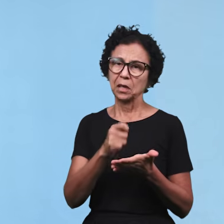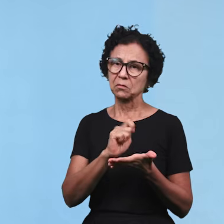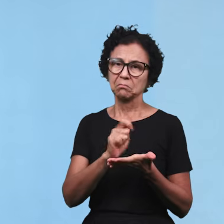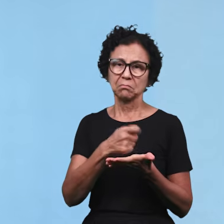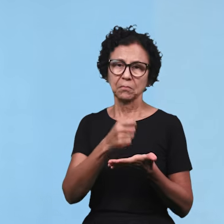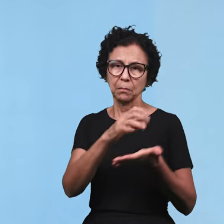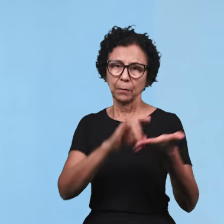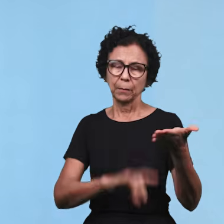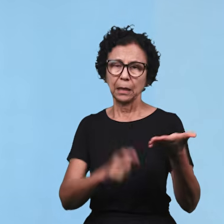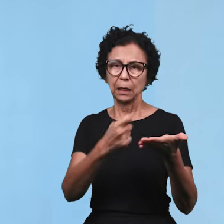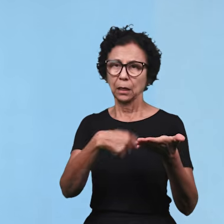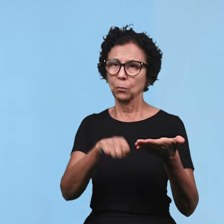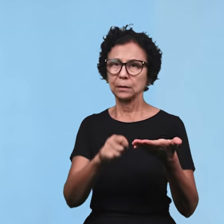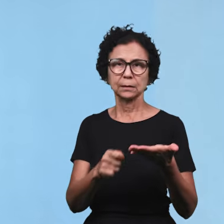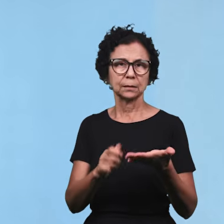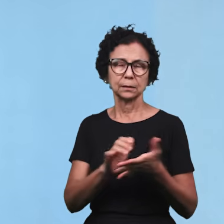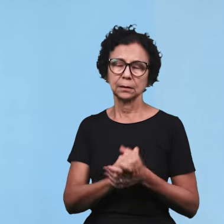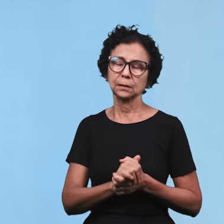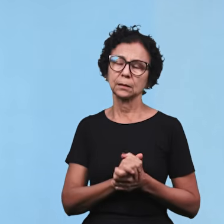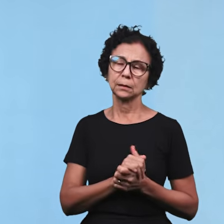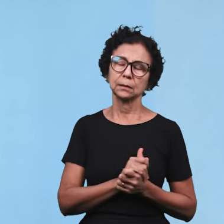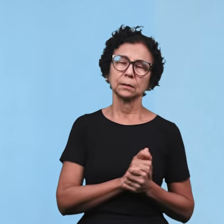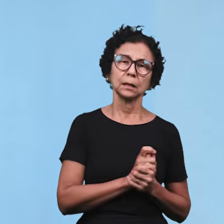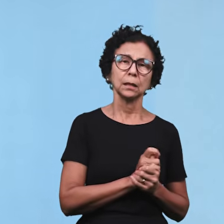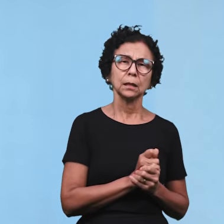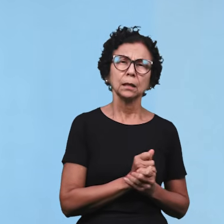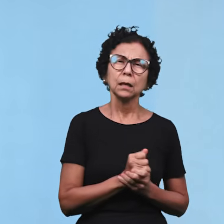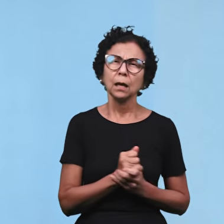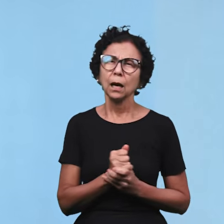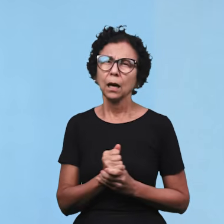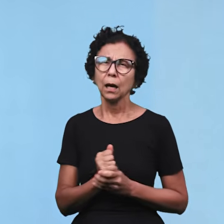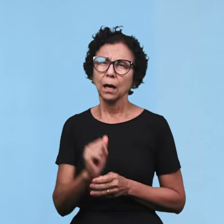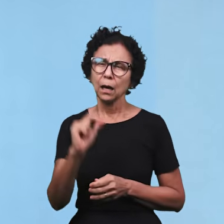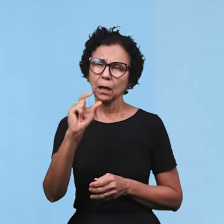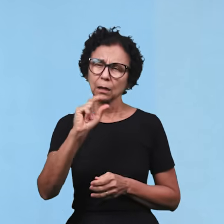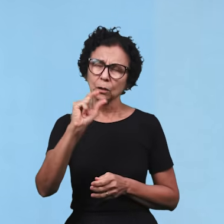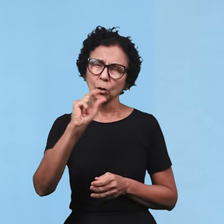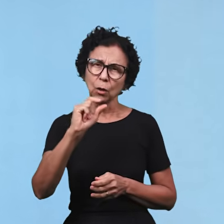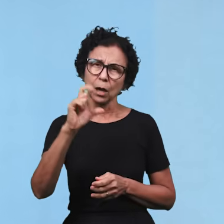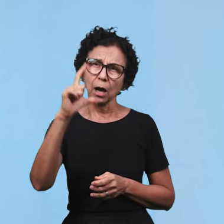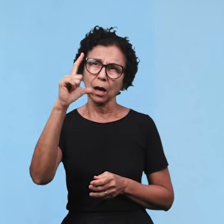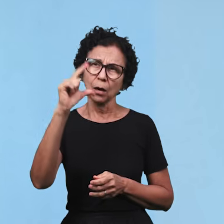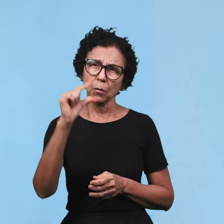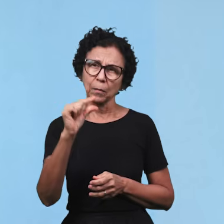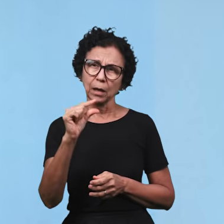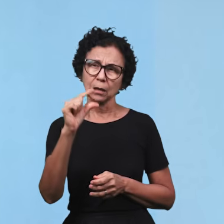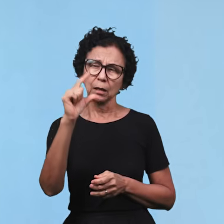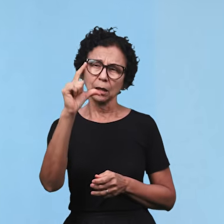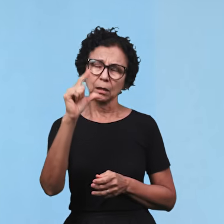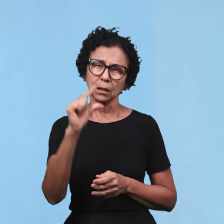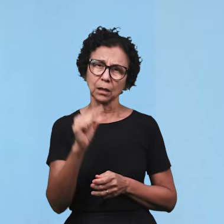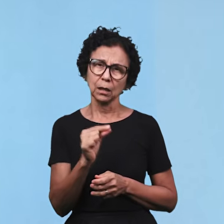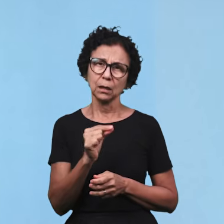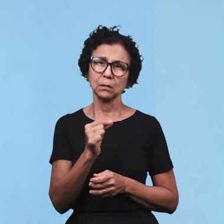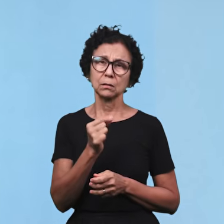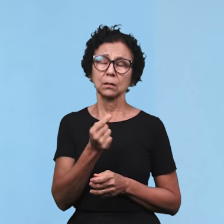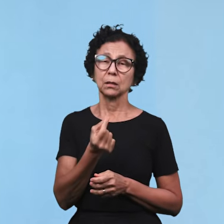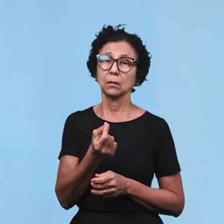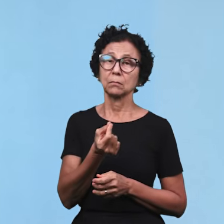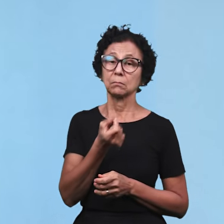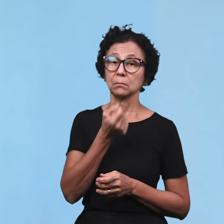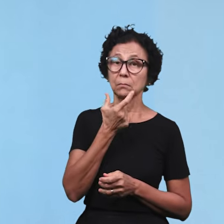que existe baixíssima evidência e as doses que eles praticam, né, nesses nutracêuticos, às